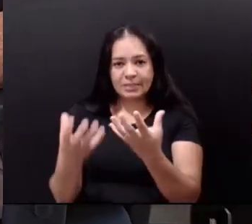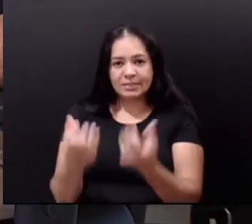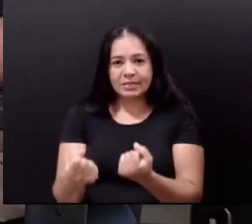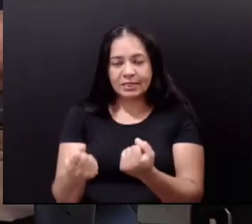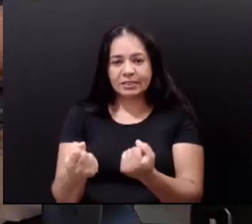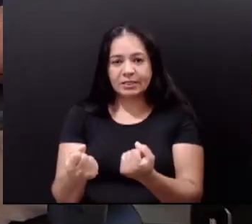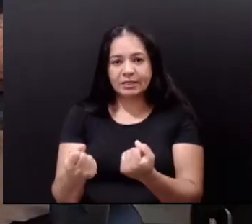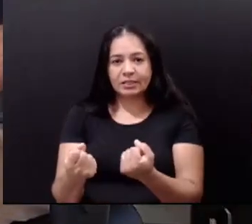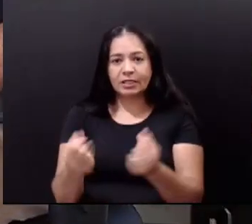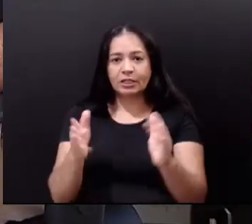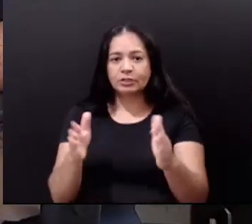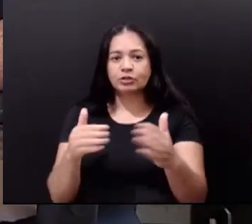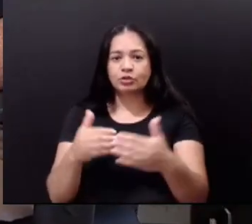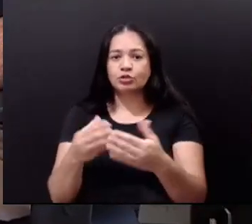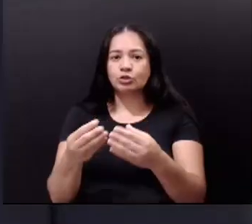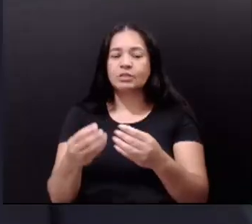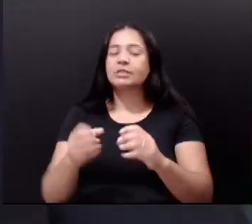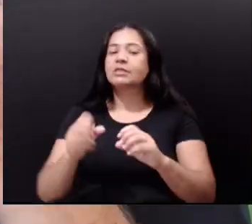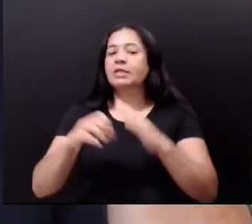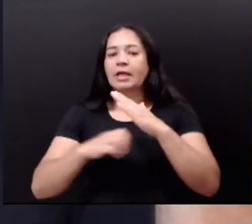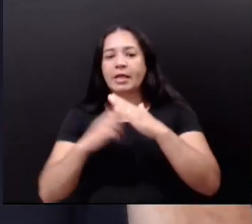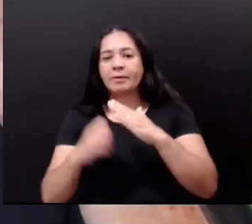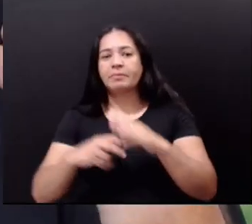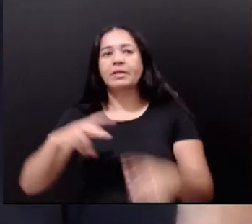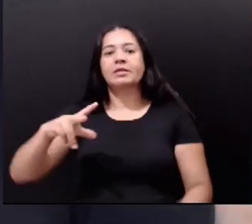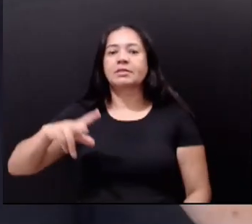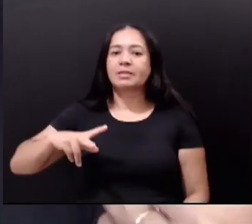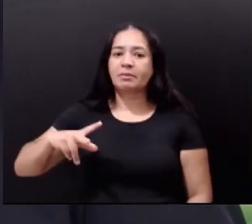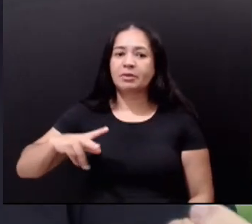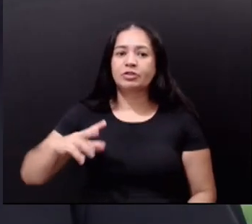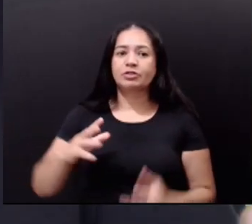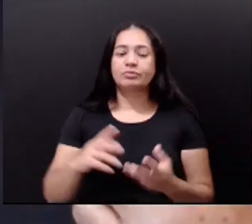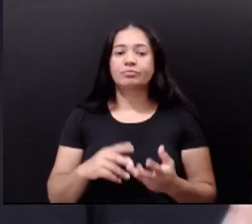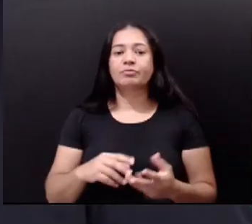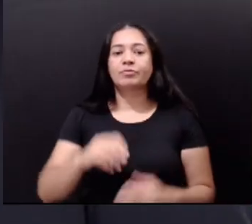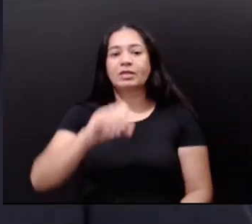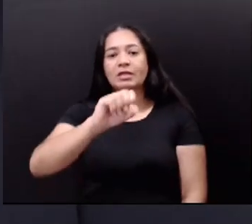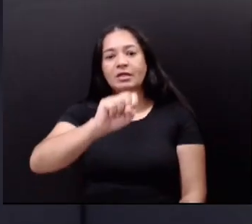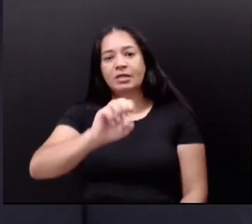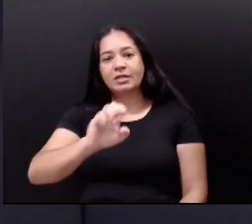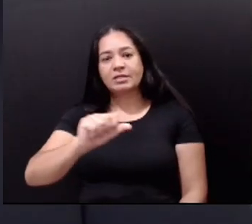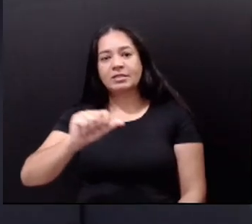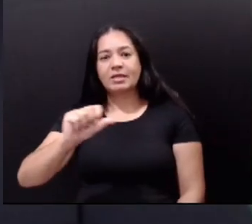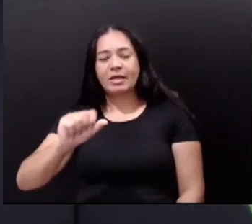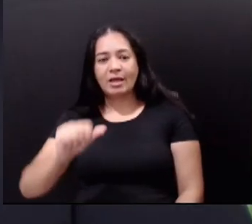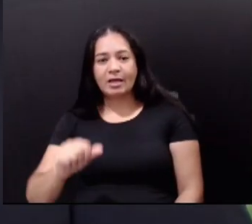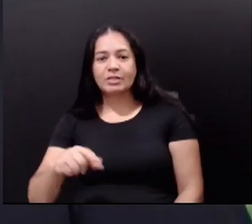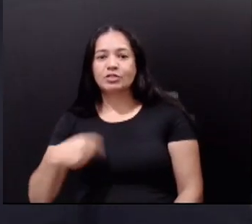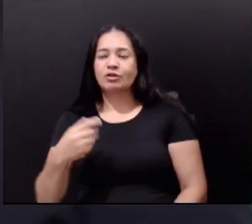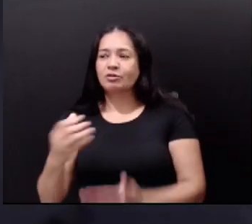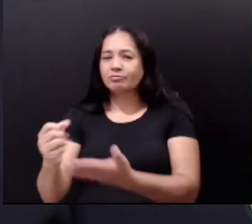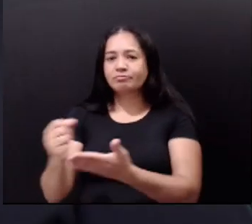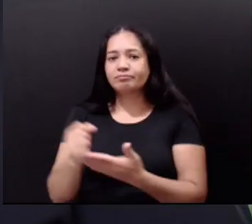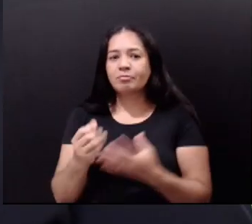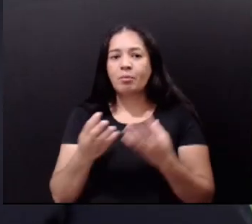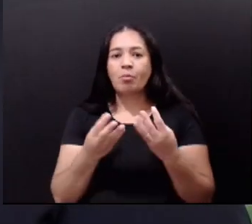de empresa, a doação de particulares, Legal. A Ceasa Campinas, o Banco de Alimentos, a gente recebe muito hortifruti, a gente separa, monta cestas